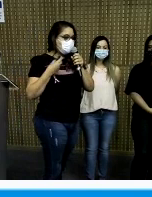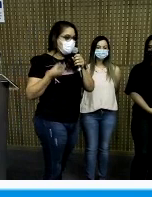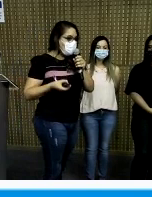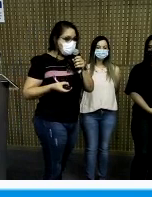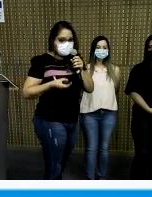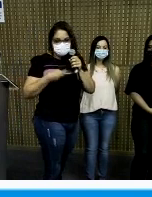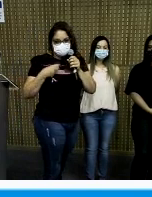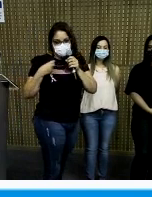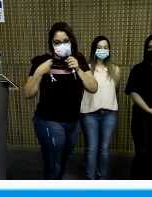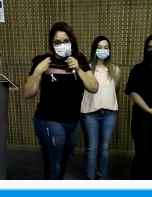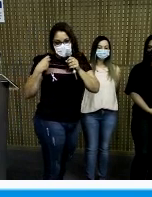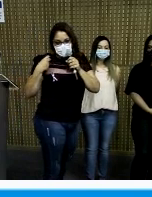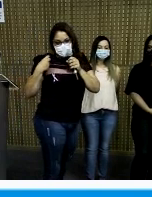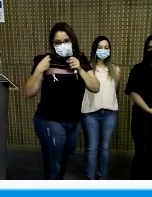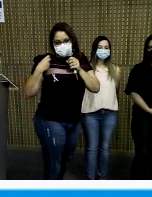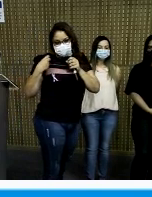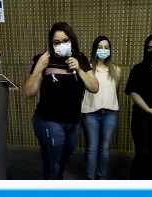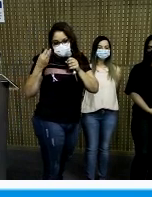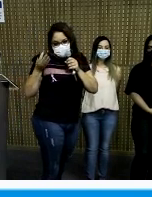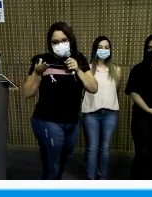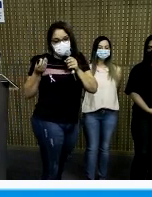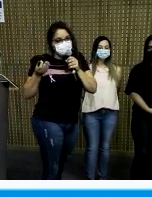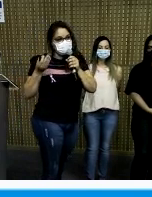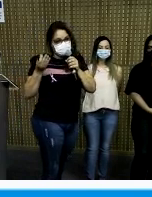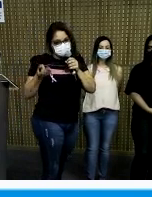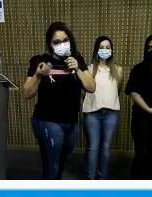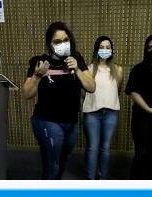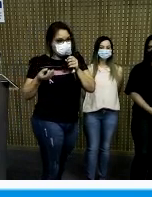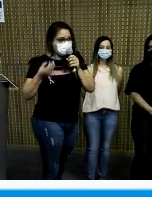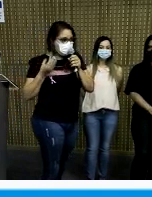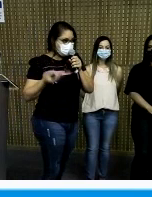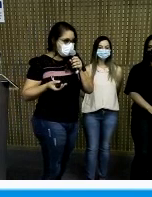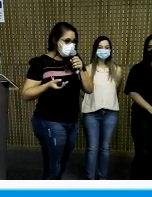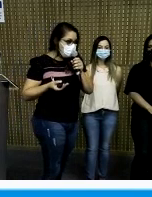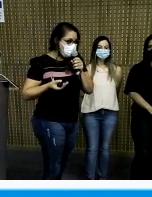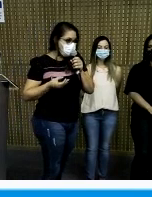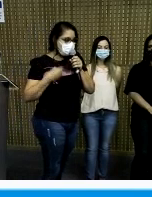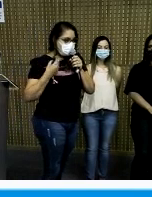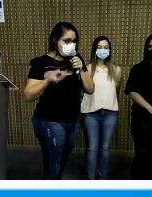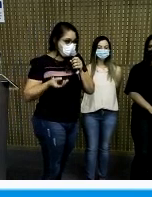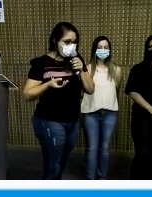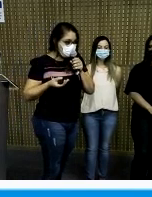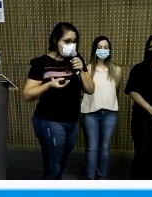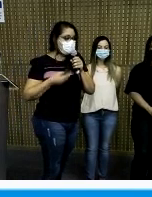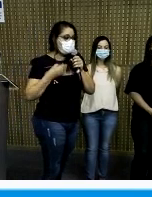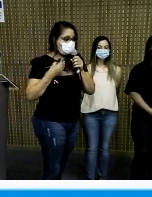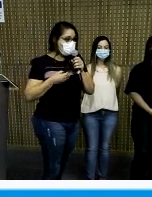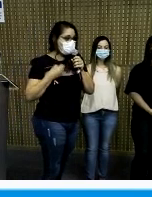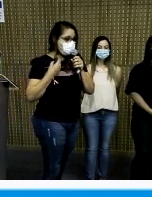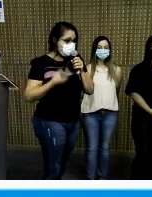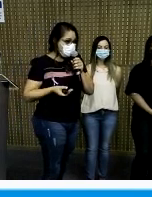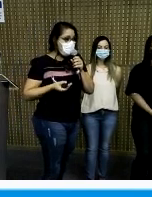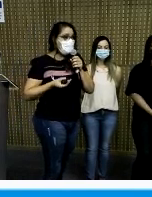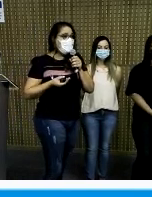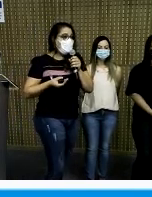o monitora, né? Enfim, todas essas ações que estão descritas aqui, para não ser repetitiva, a gente